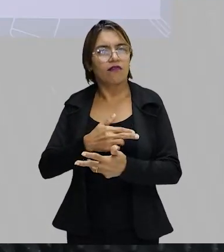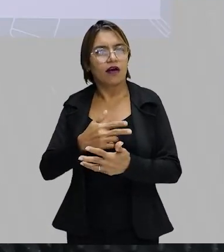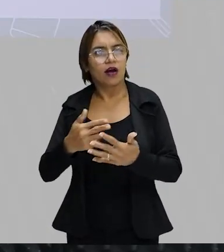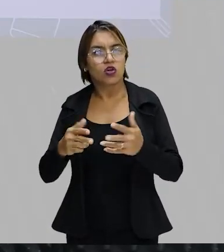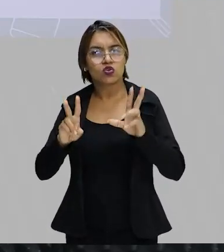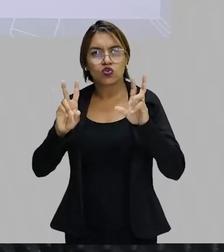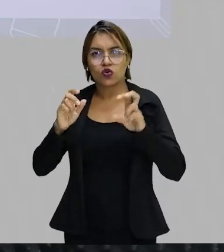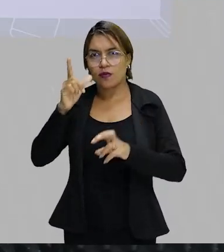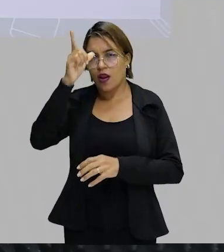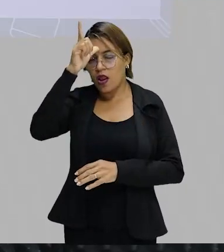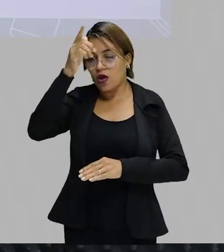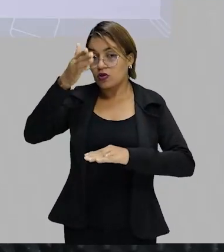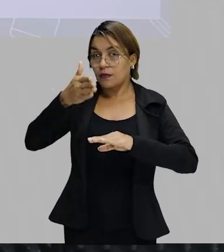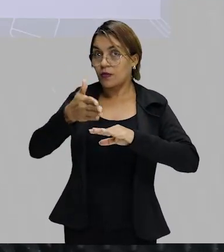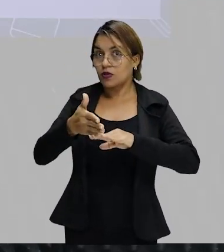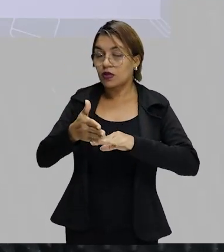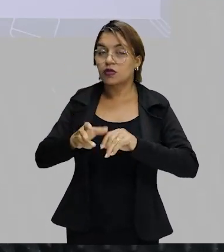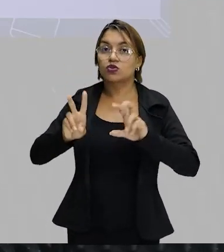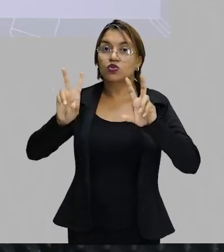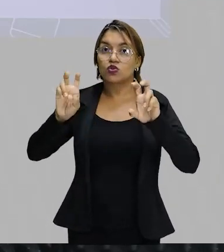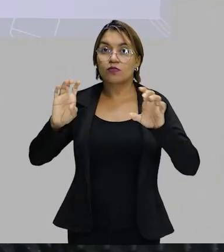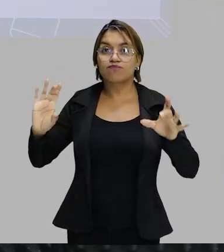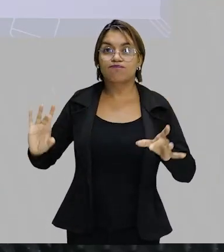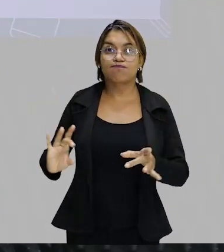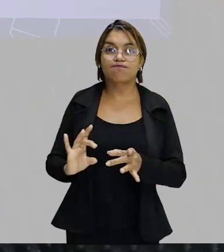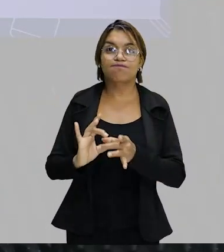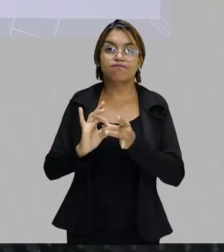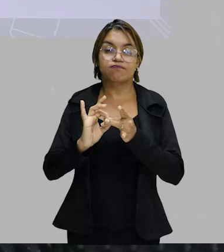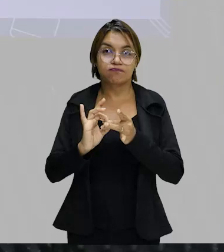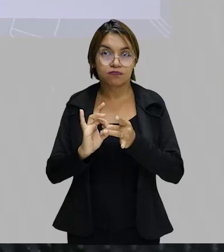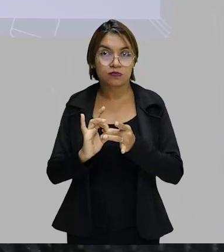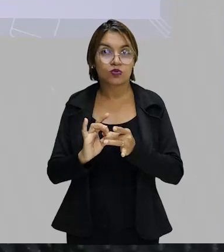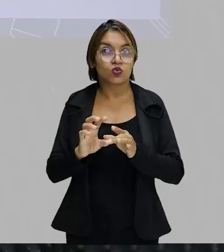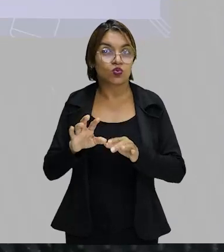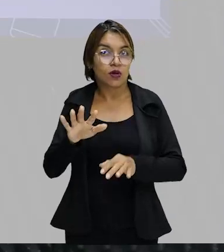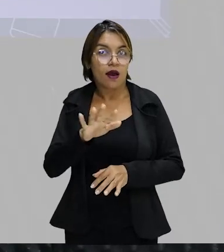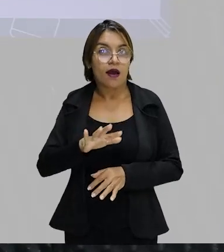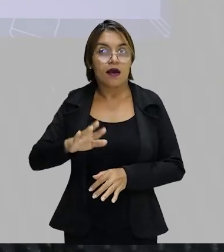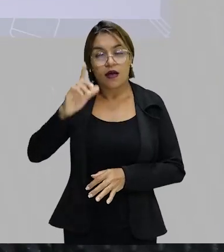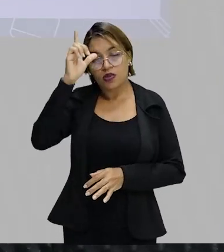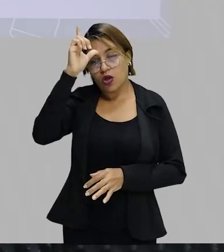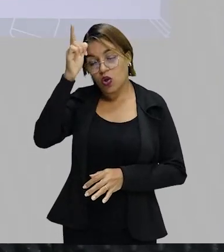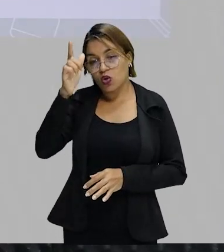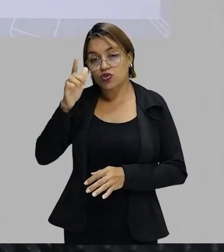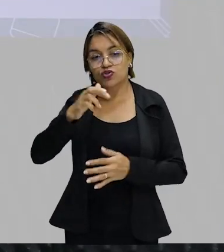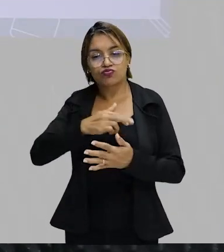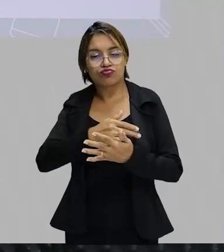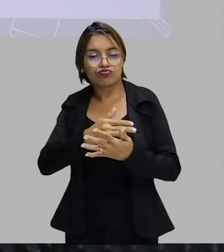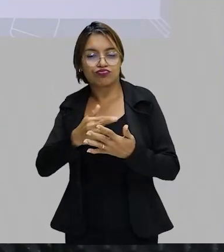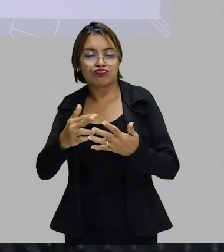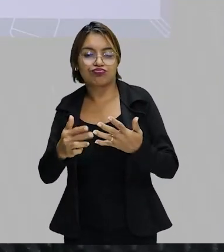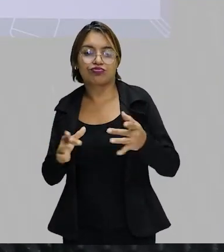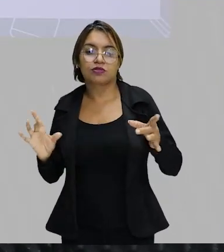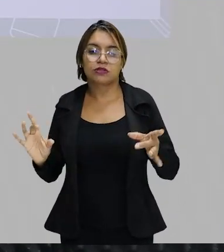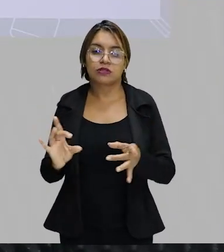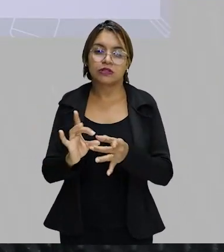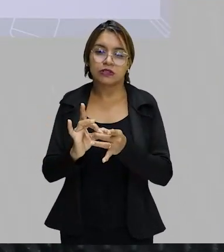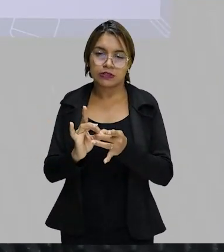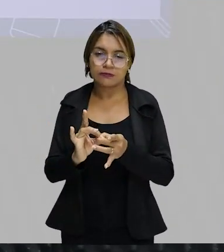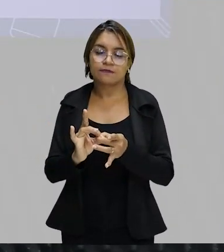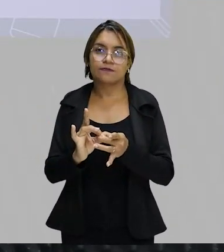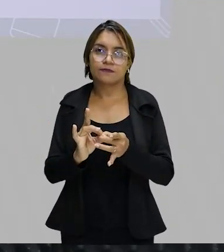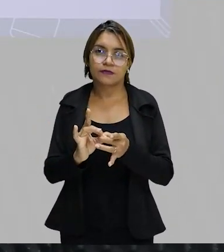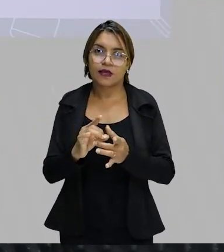moderna, sobre os conectivos a respeito da lógica, sobre todos esses conectivos com suas